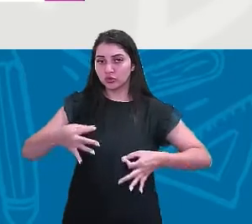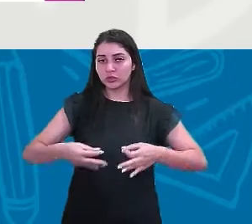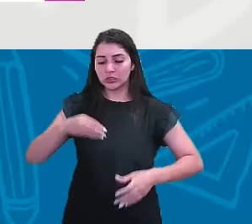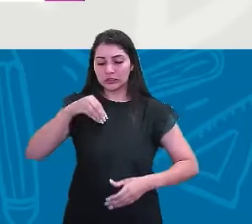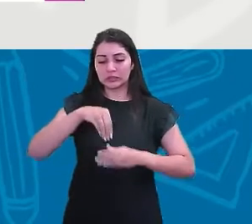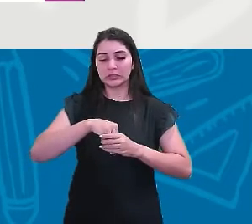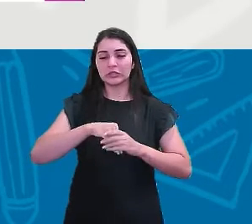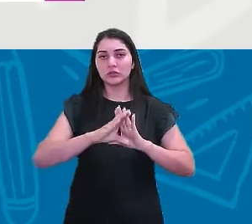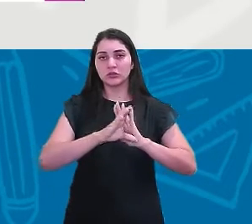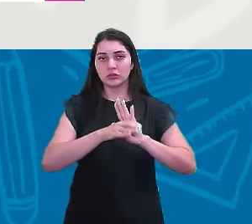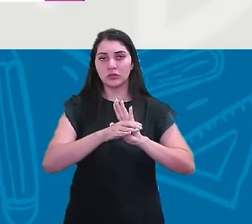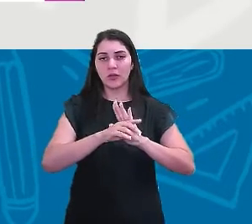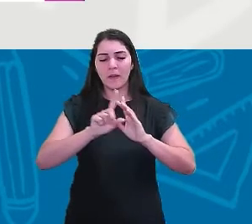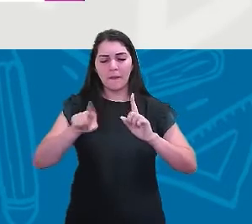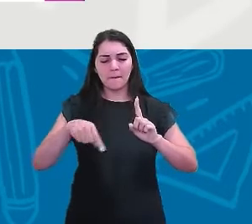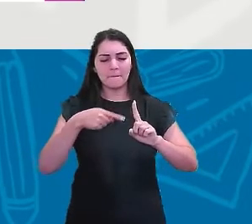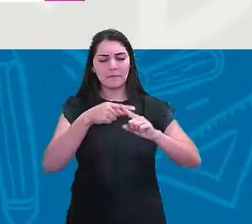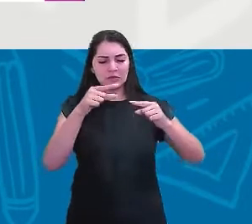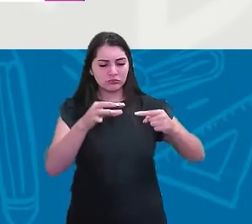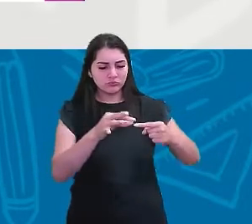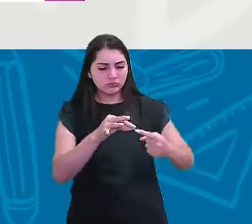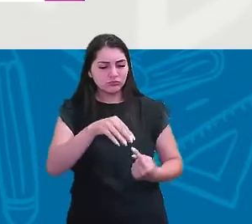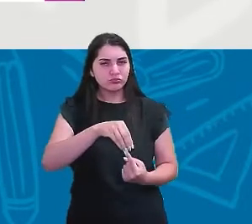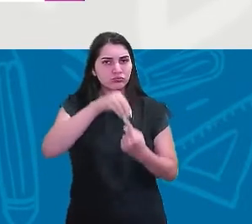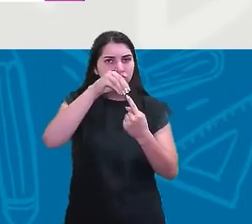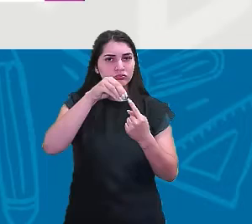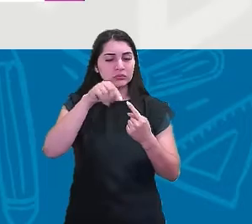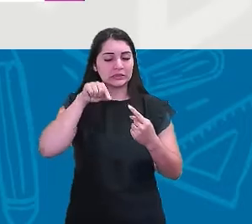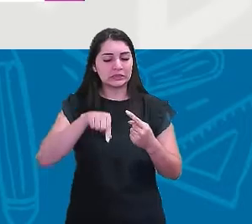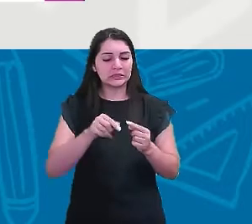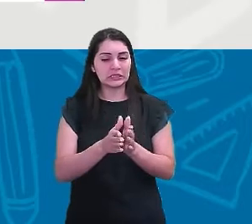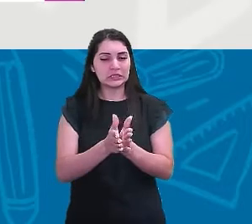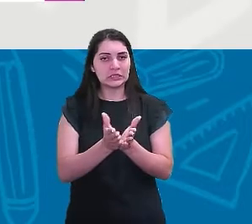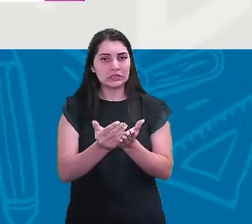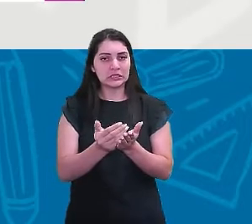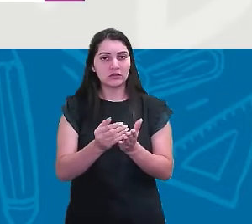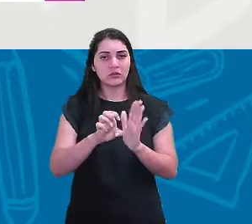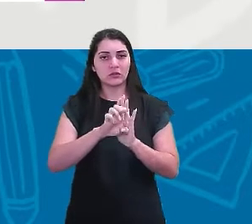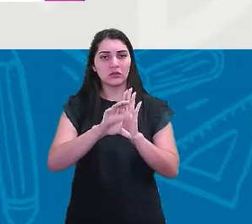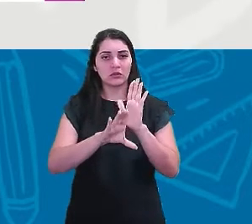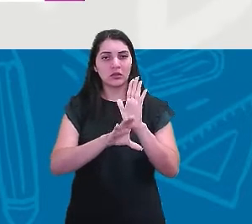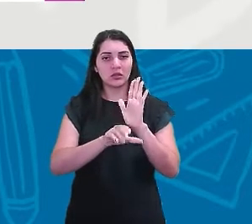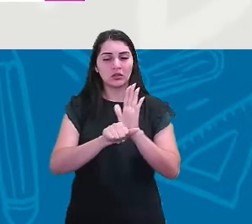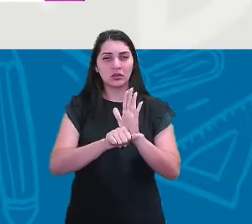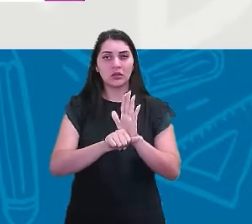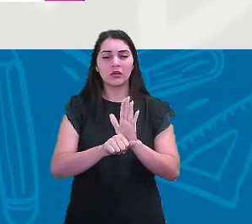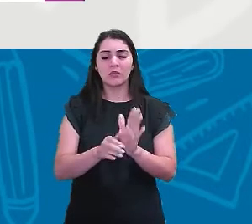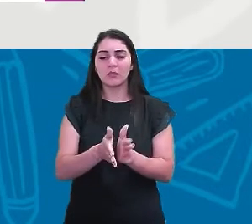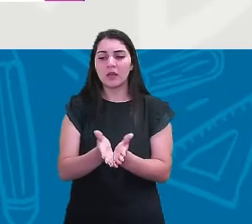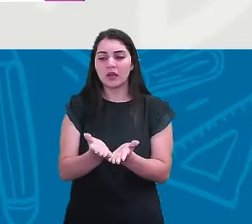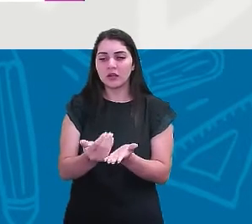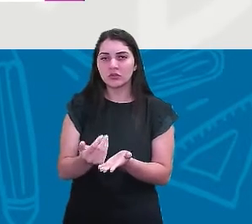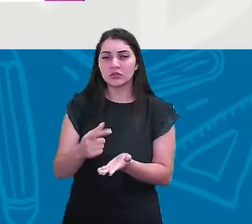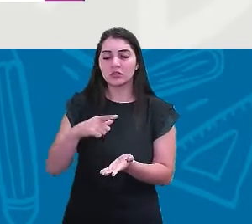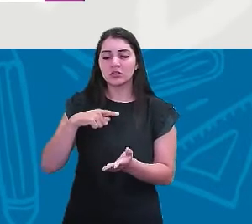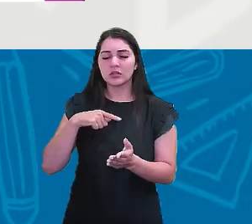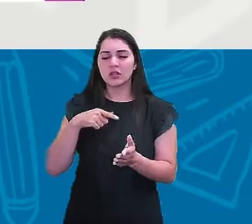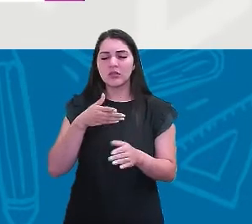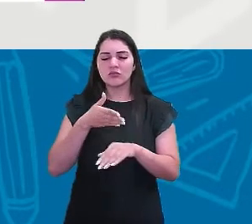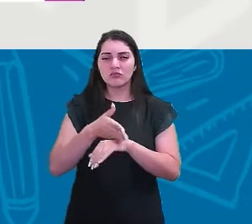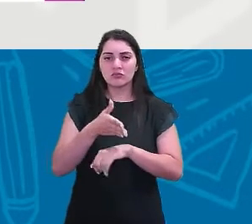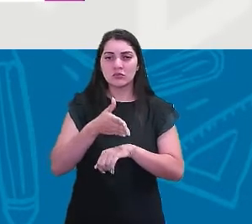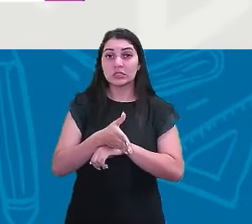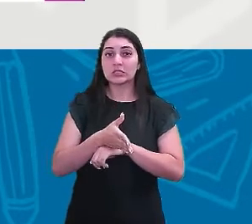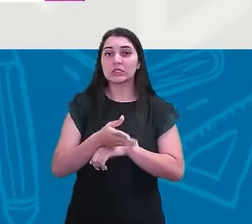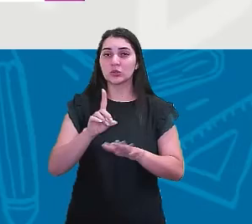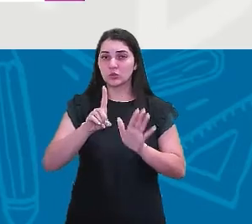foi evidenciado neste livro, né? O ECA, para que as crianças tenham acesso, para que as crianças, os direitos